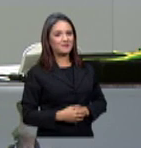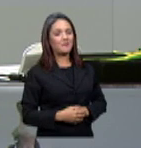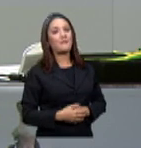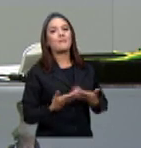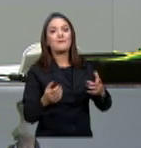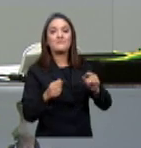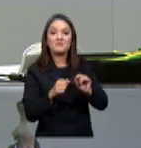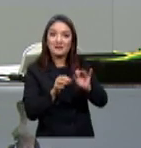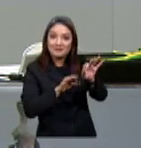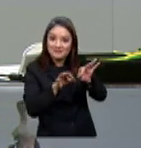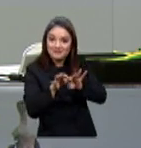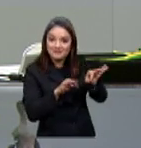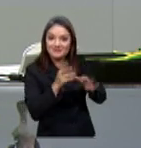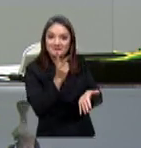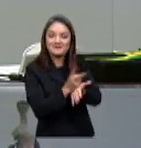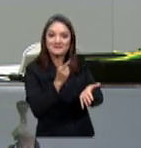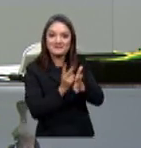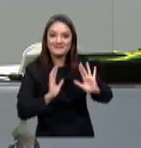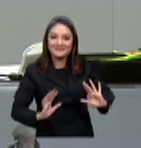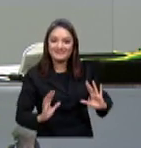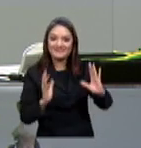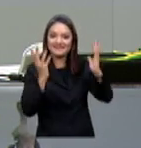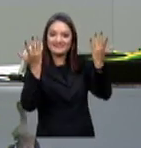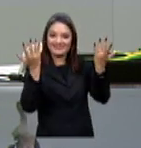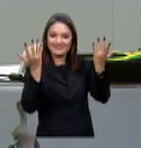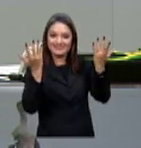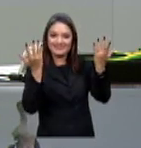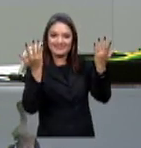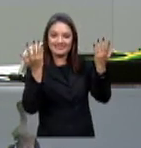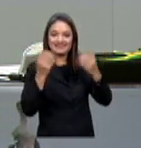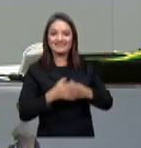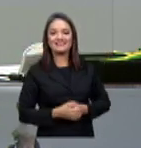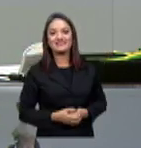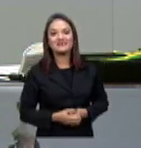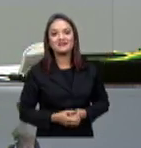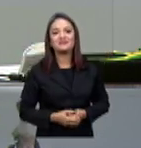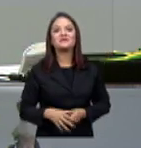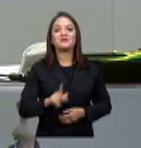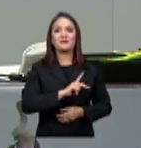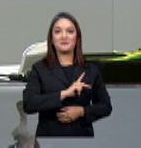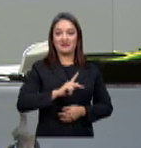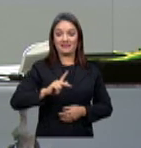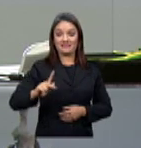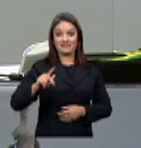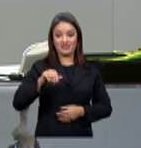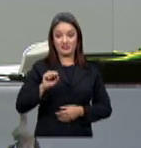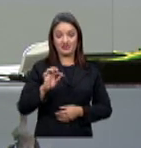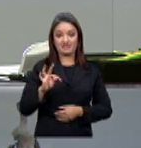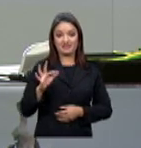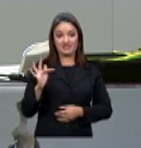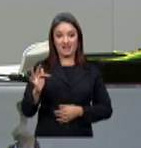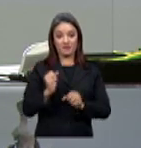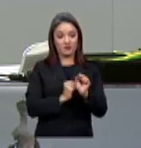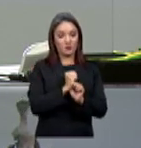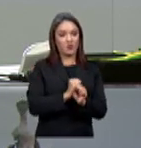deste evento o presidente desta casa no biênio 2016/2018